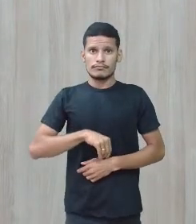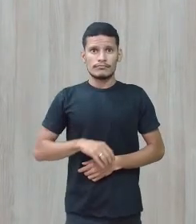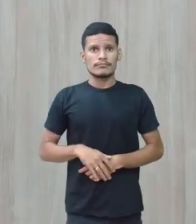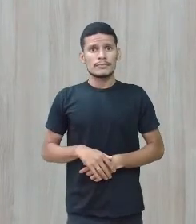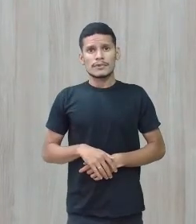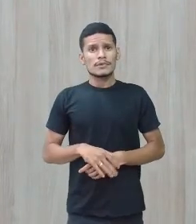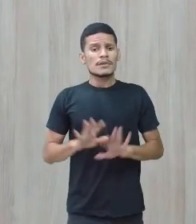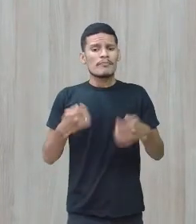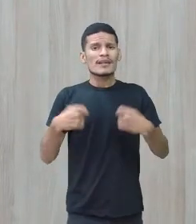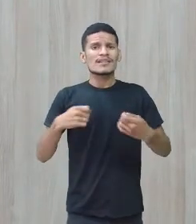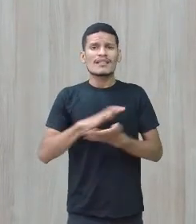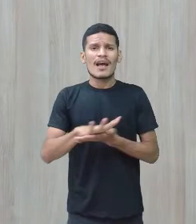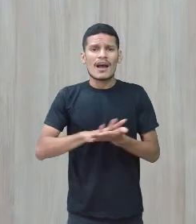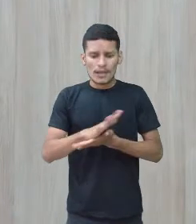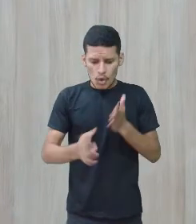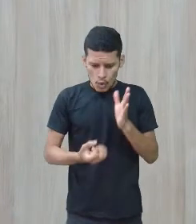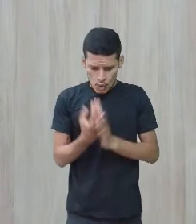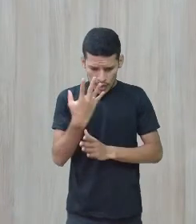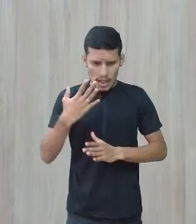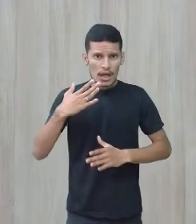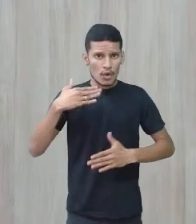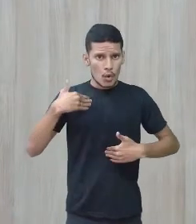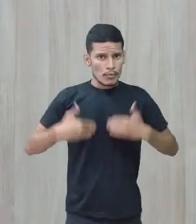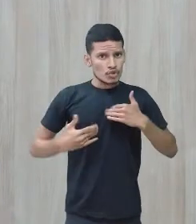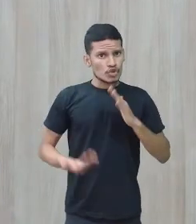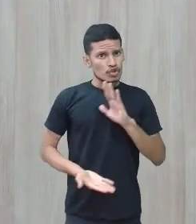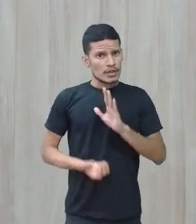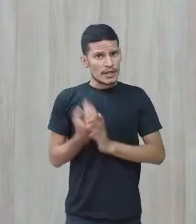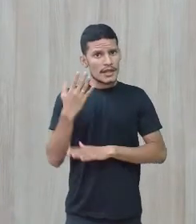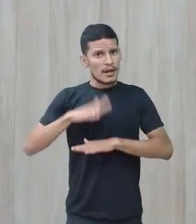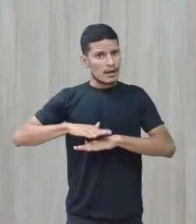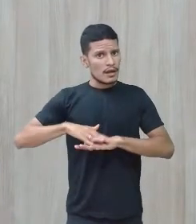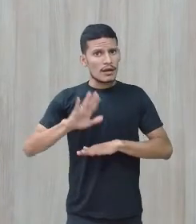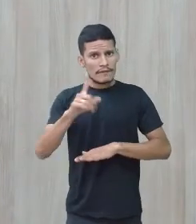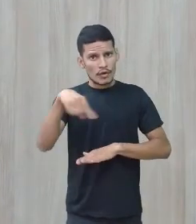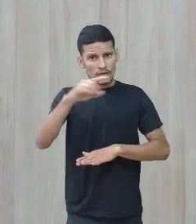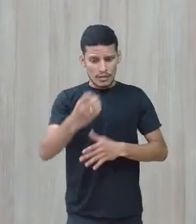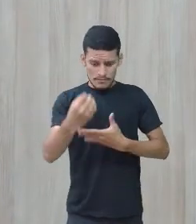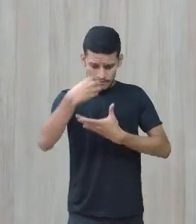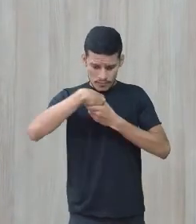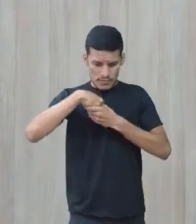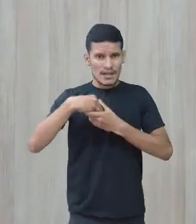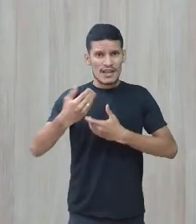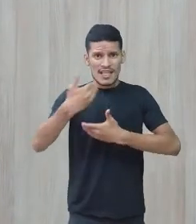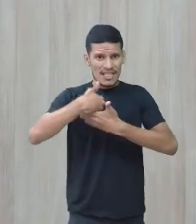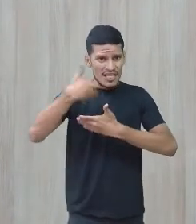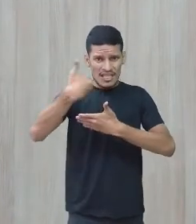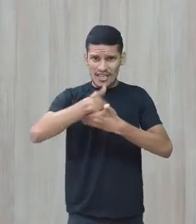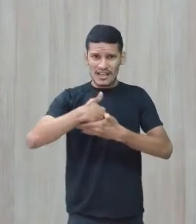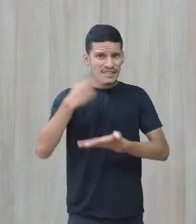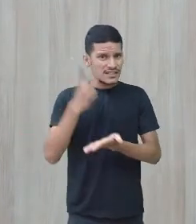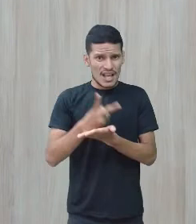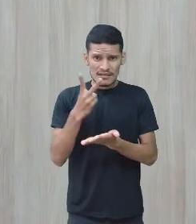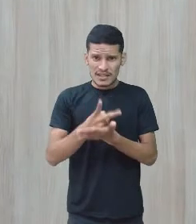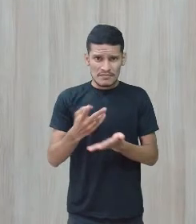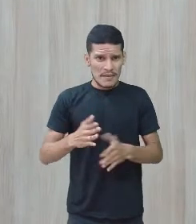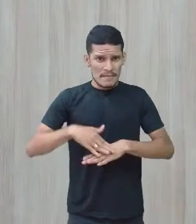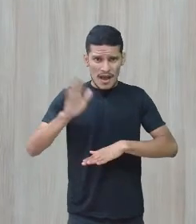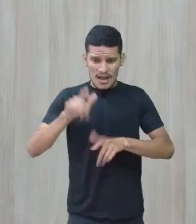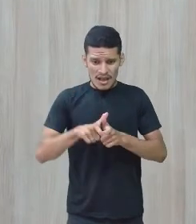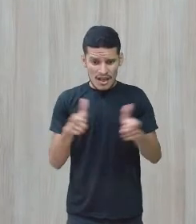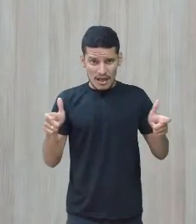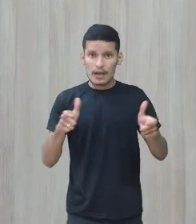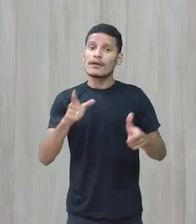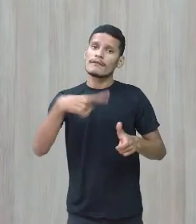sem necessidade. Se o corpo já produz, você está ali colocando em excesso. O nome veio agora. Então, se você está colocando lá em excesso, você